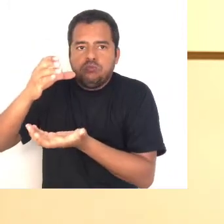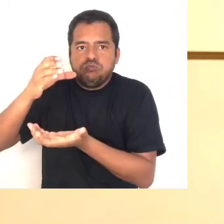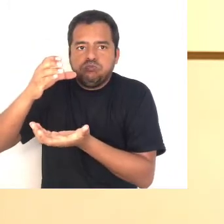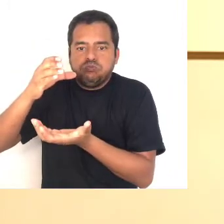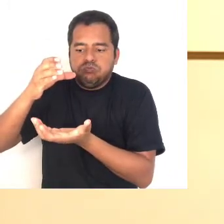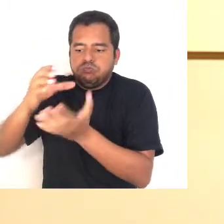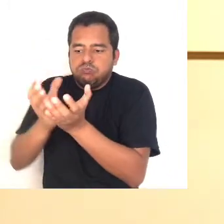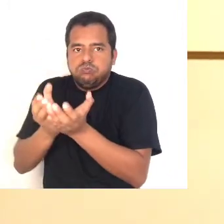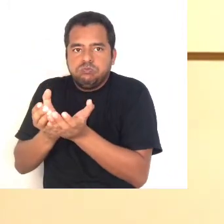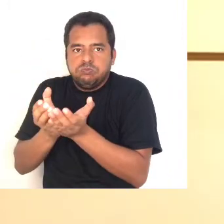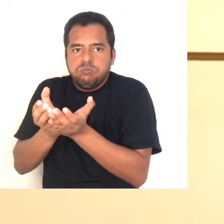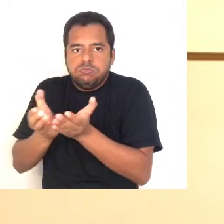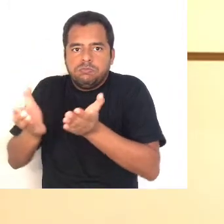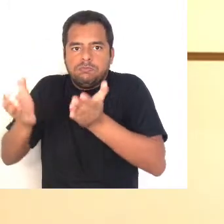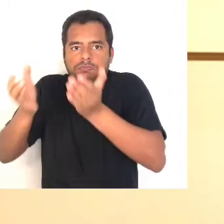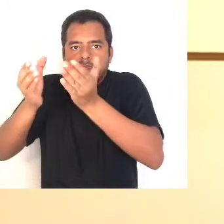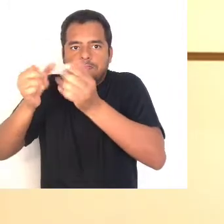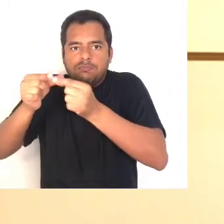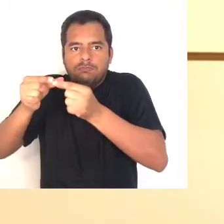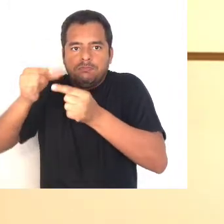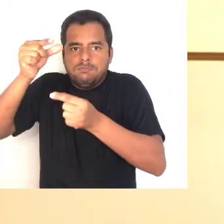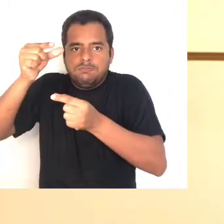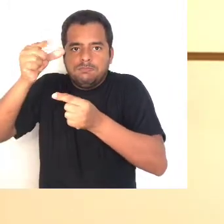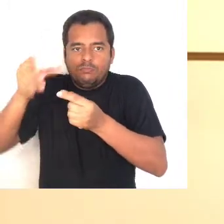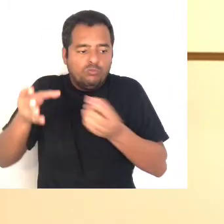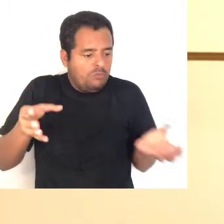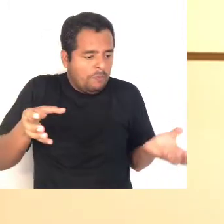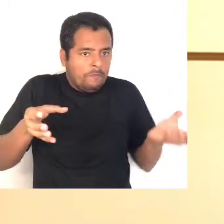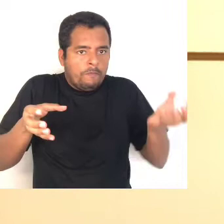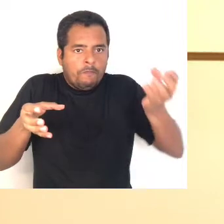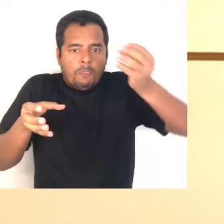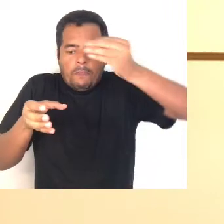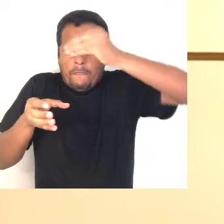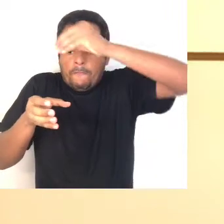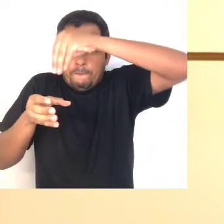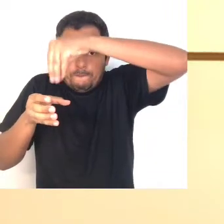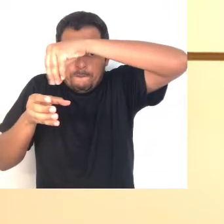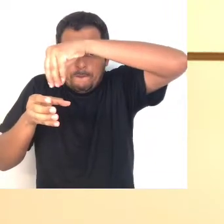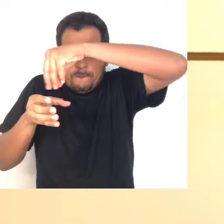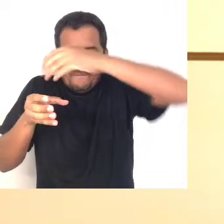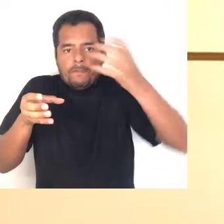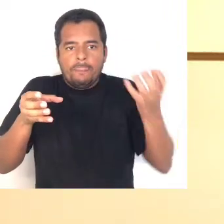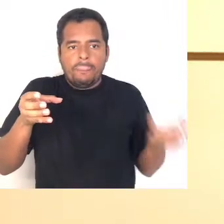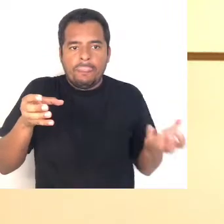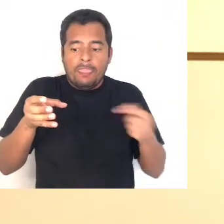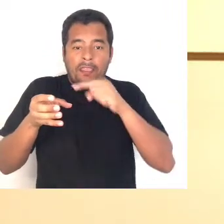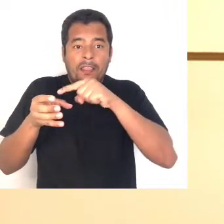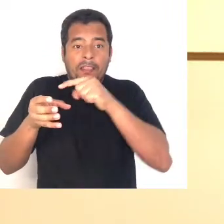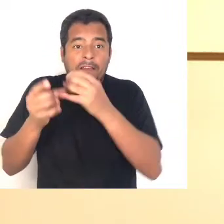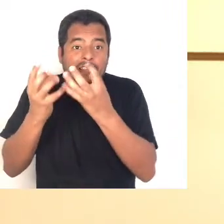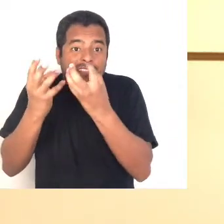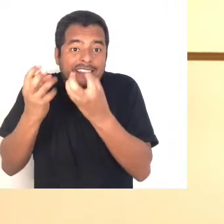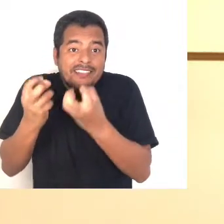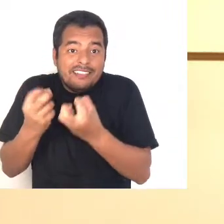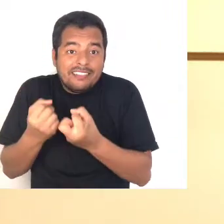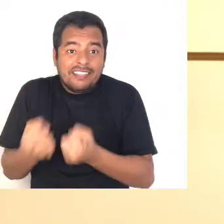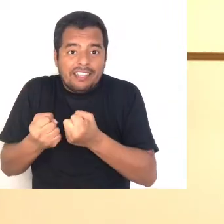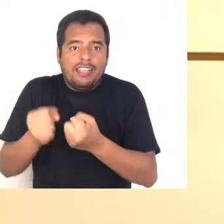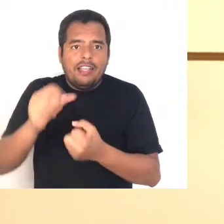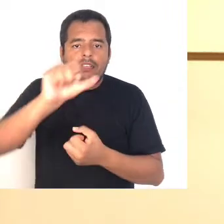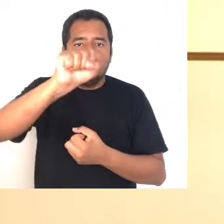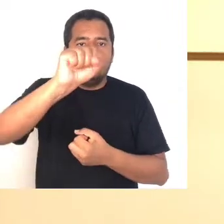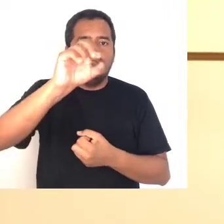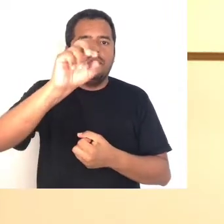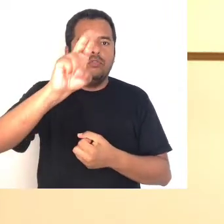ela justamente para um outro LMA, que é justamente onde vai ficar a fase orgânica. O que é que eu vou fazer com essa fase orgânica, professor?